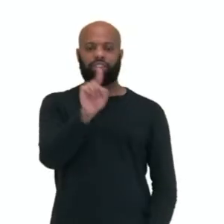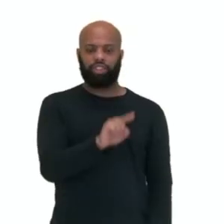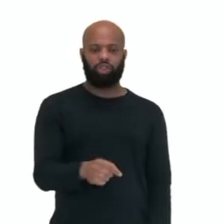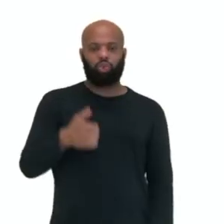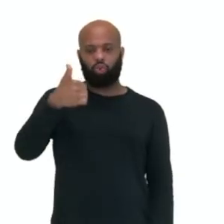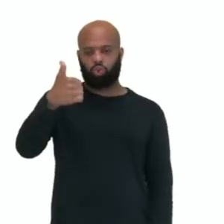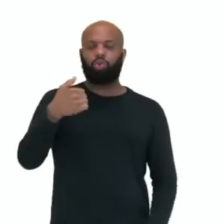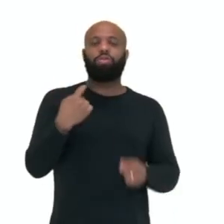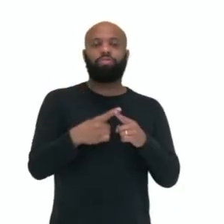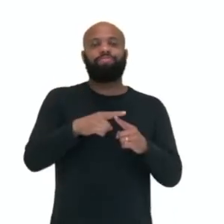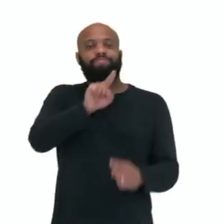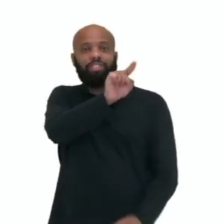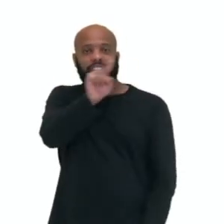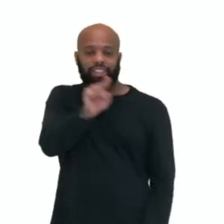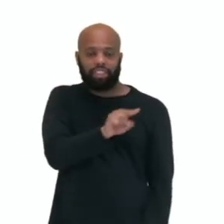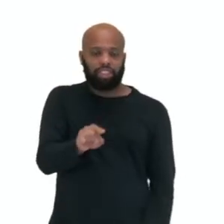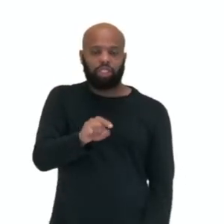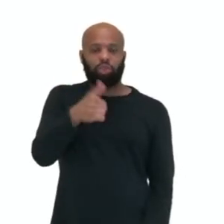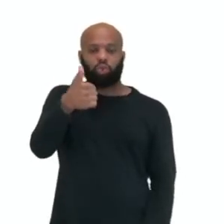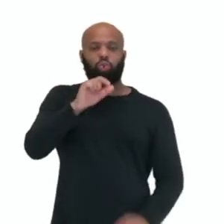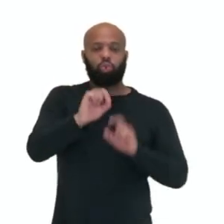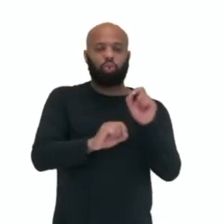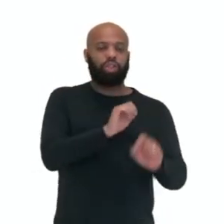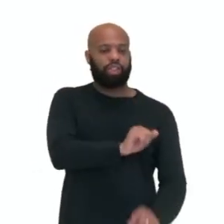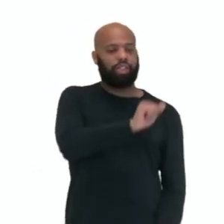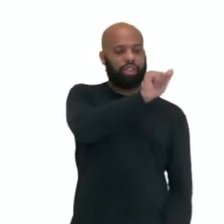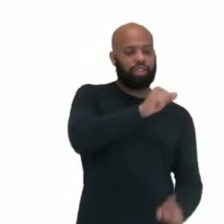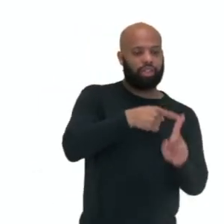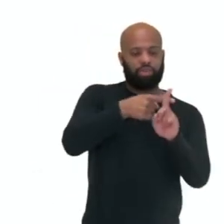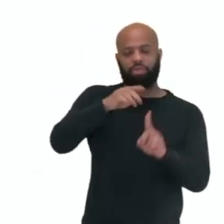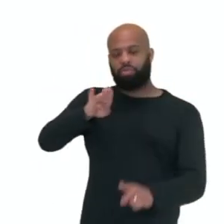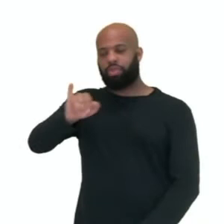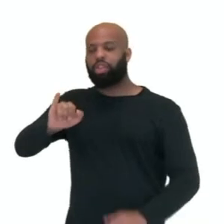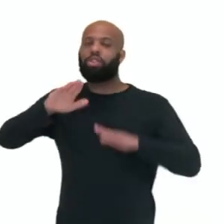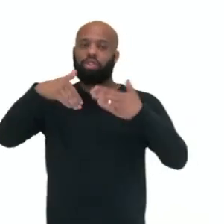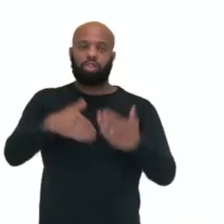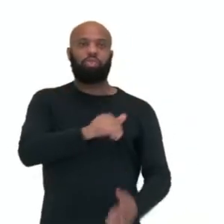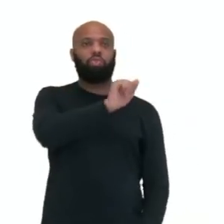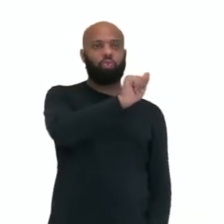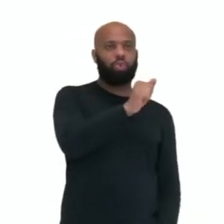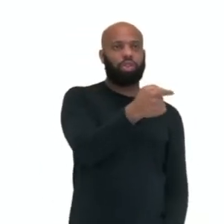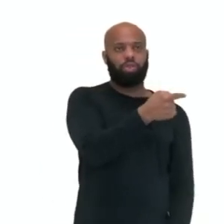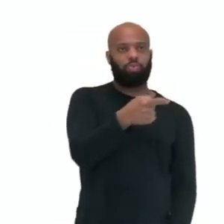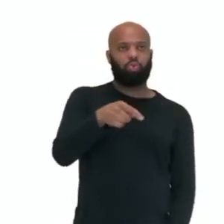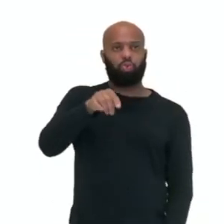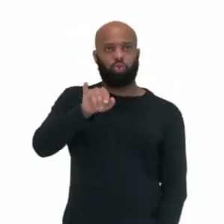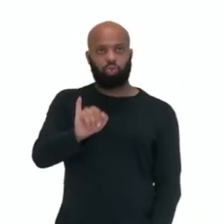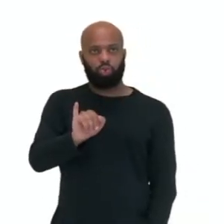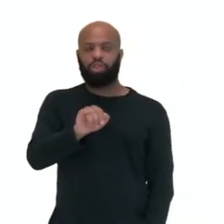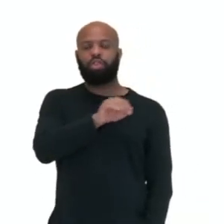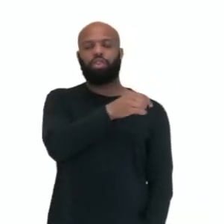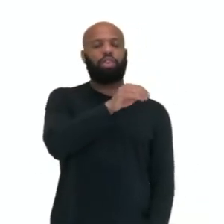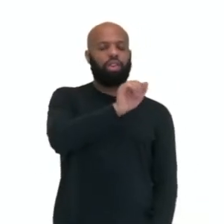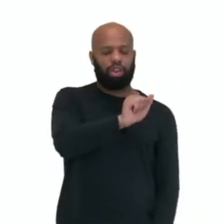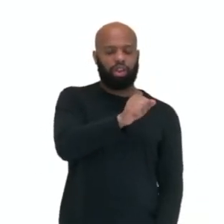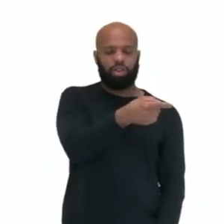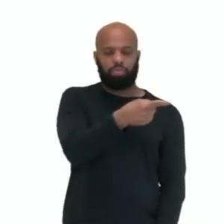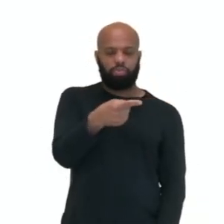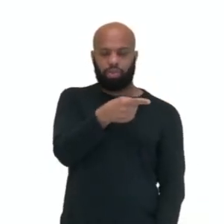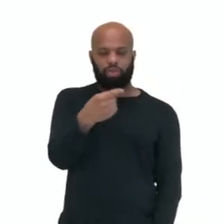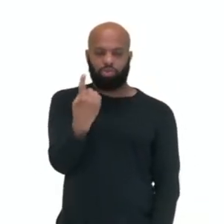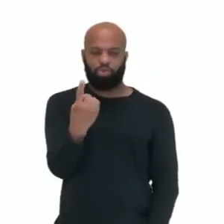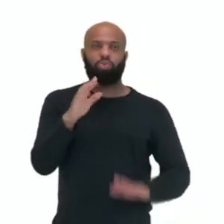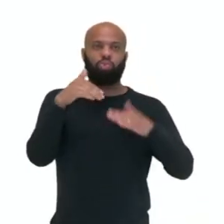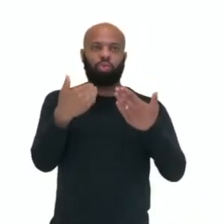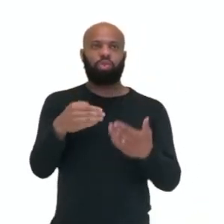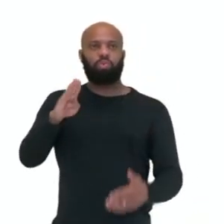Como Z1 é A mais BI, o A a gente achou que é menos 1 e o B é 9. Portanto,